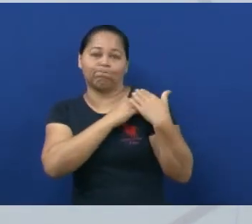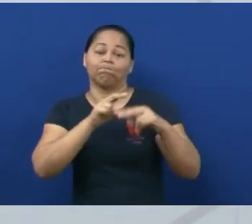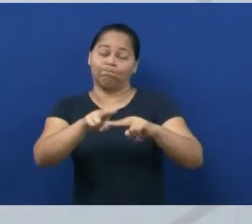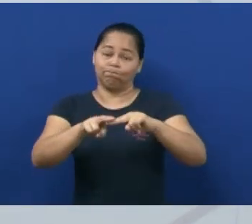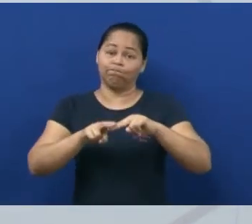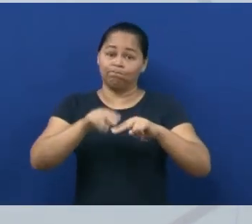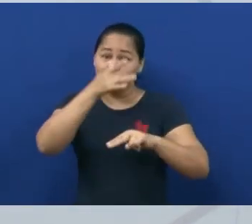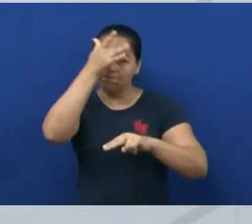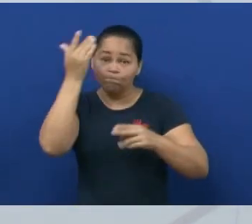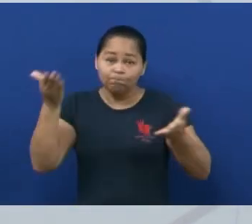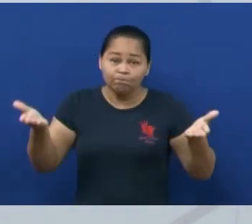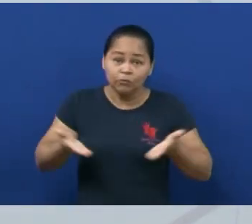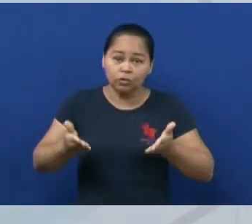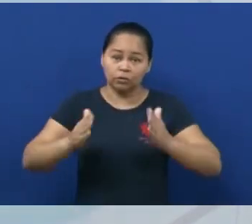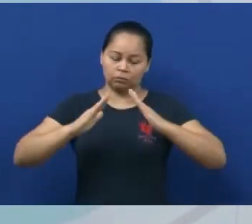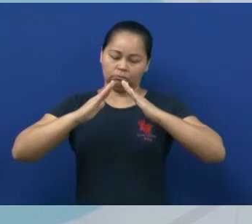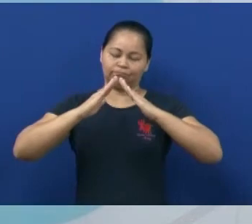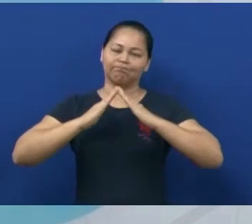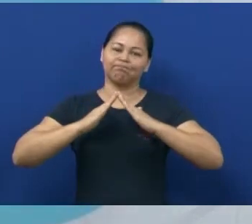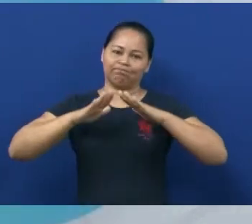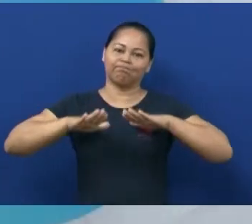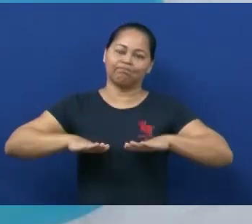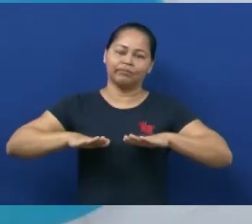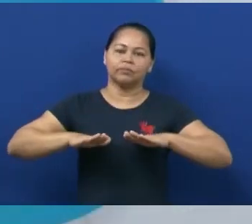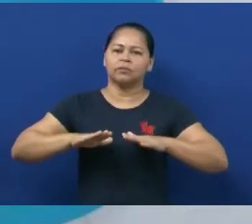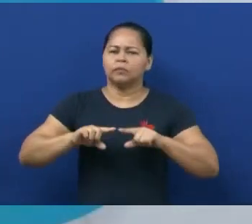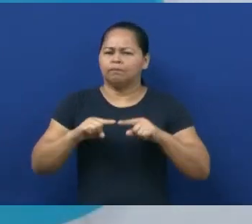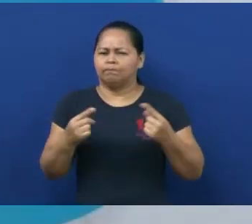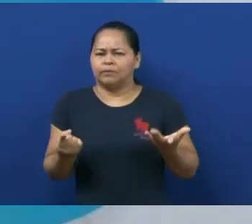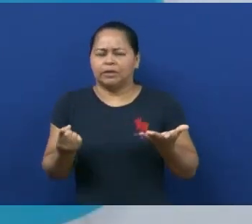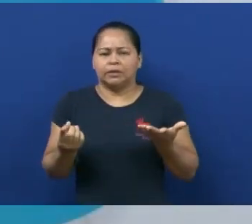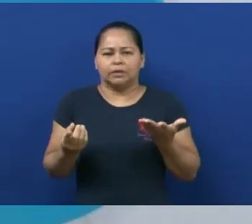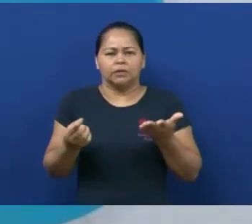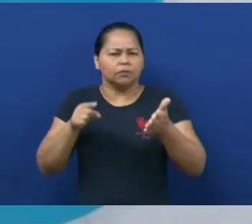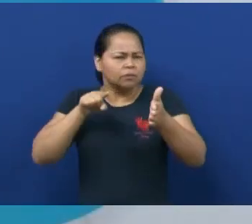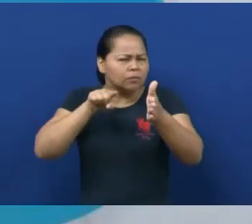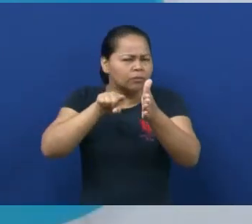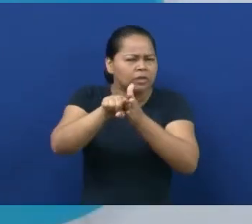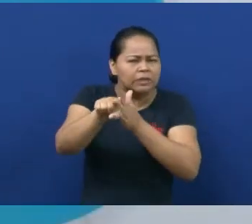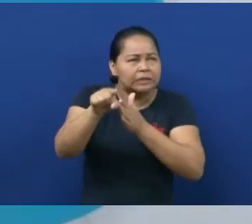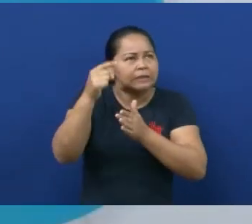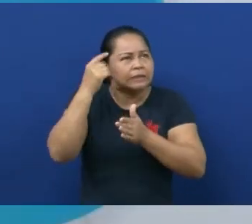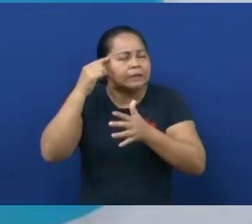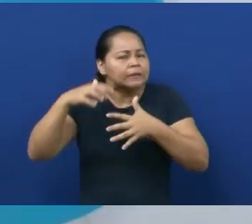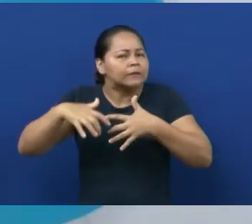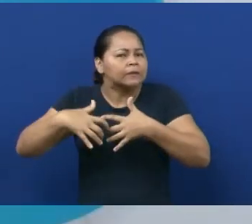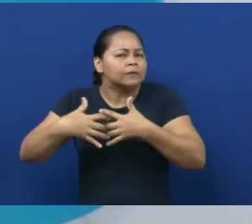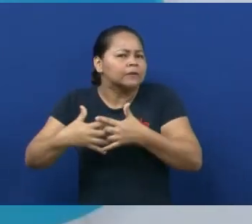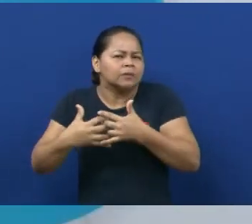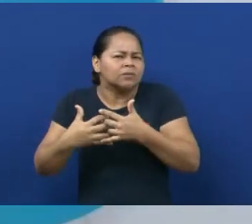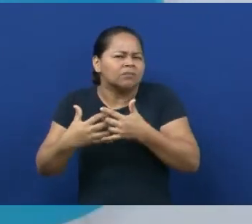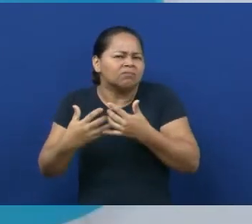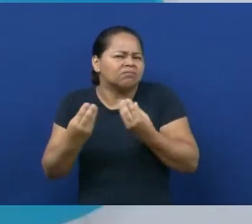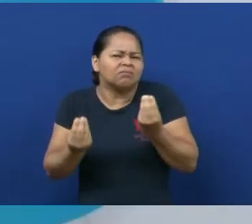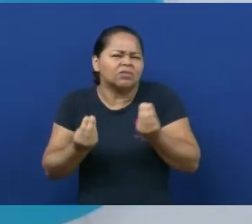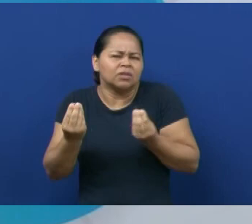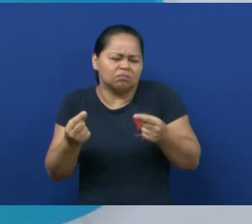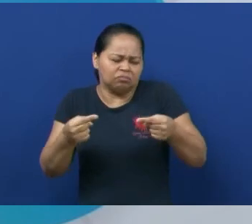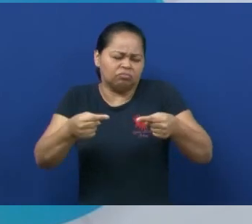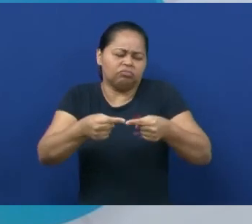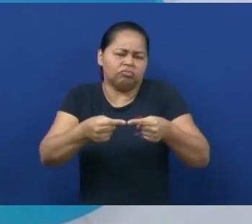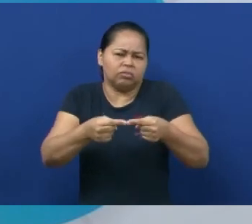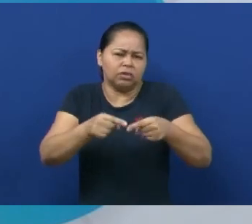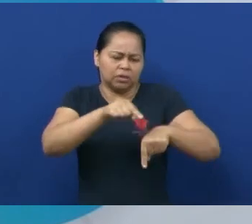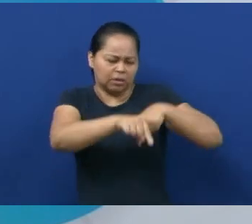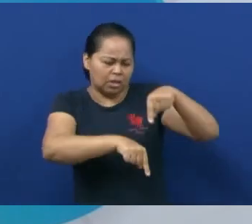isolamento. Mas e aí? Você me pergunta, o que tem a ver química com esse